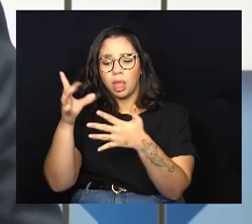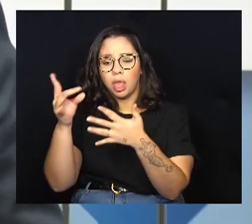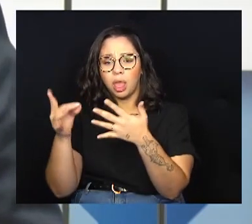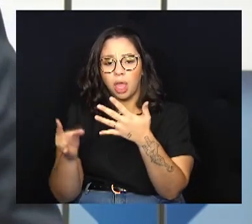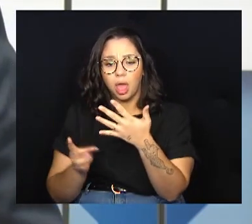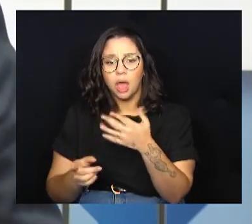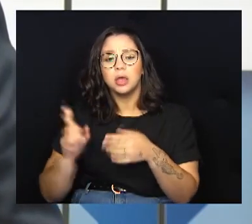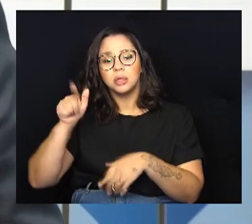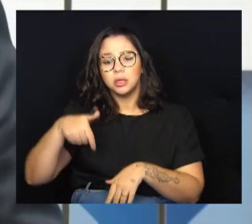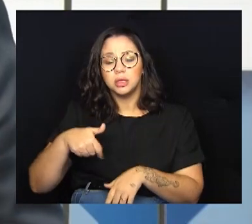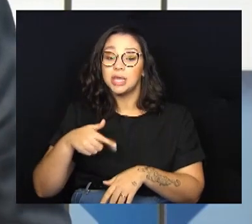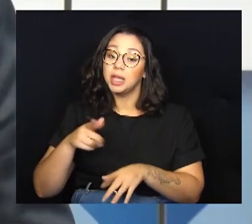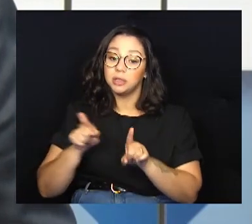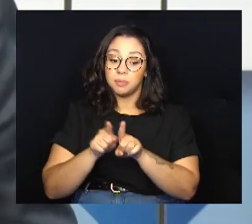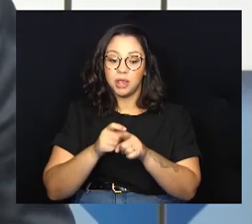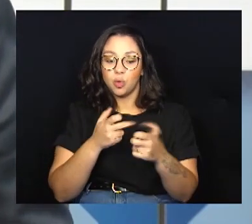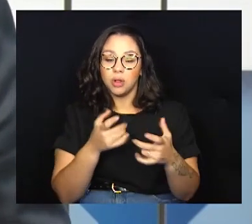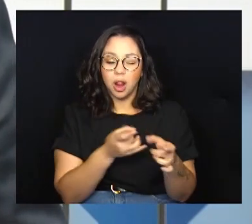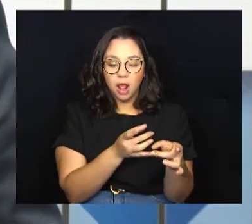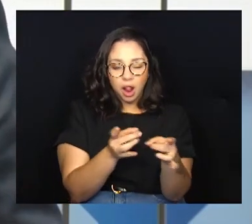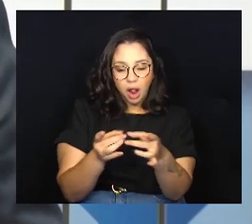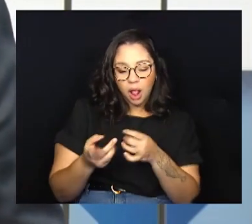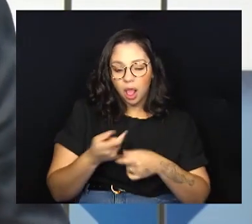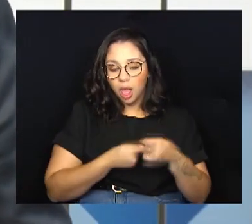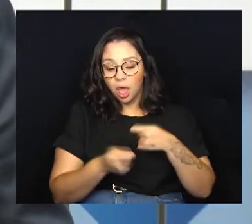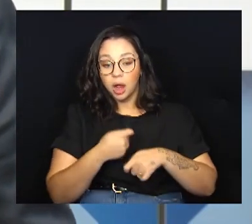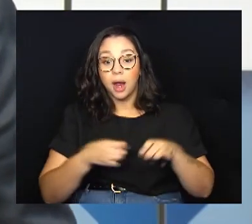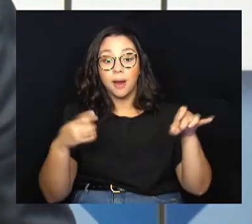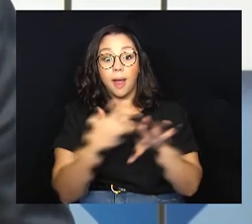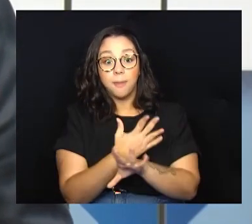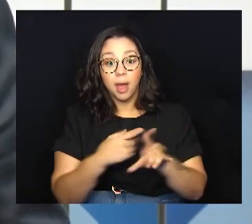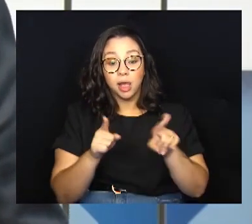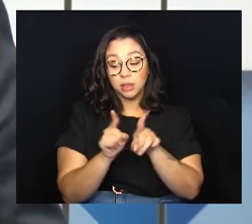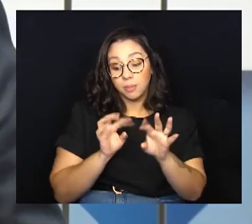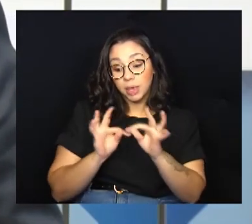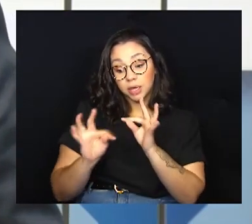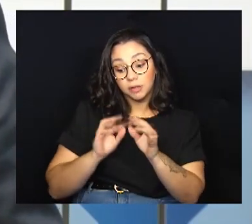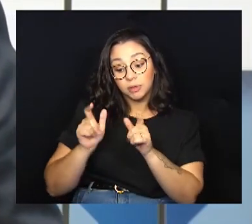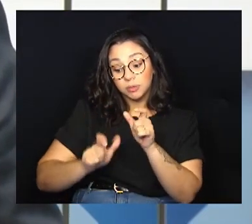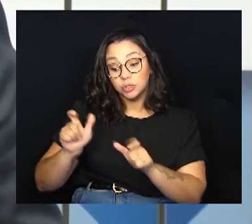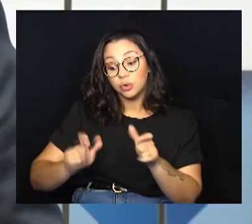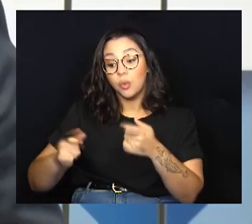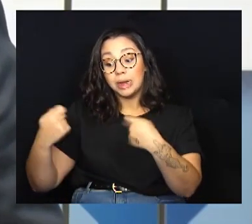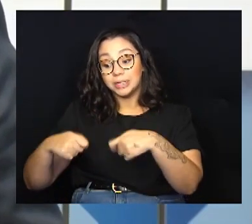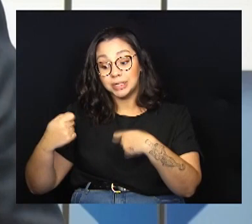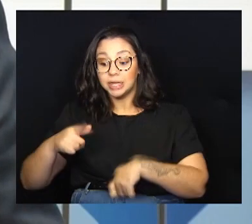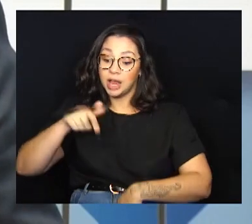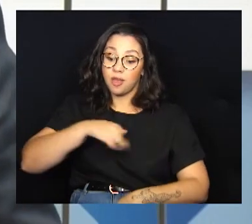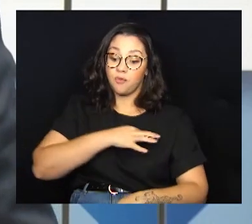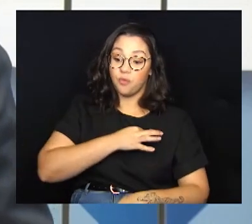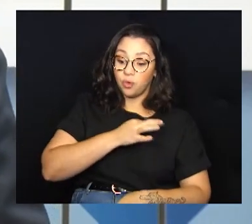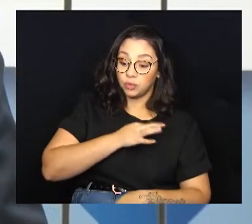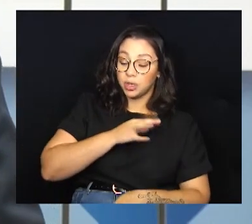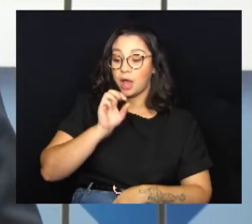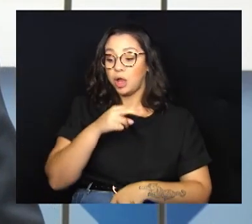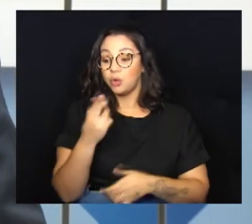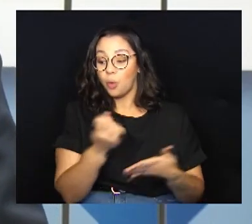a curiosidade, a sensação de prazer, né? E é onde há muito questionamento, há